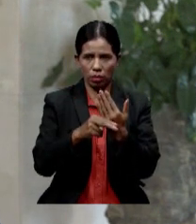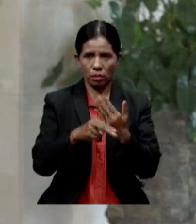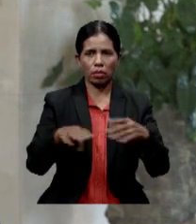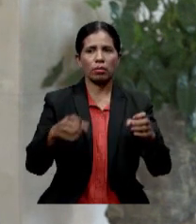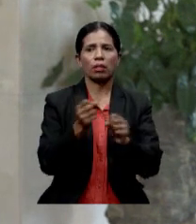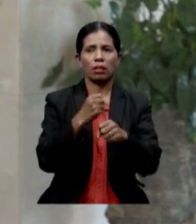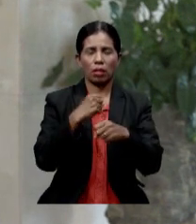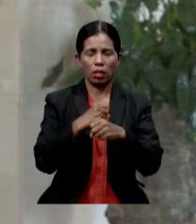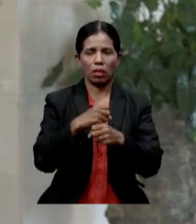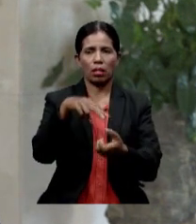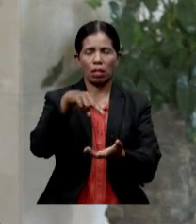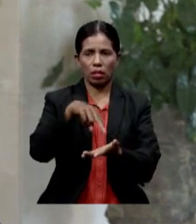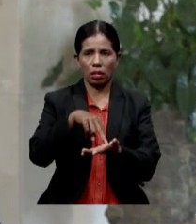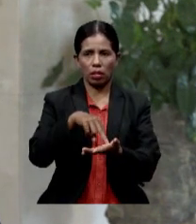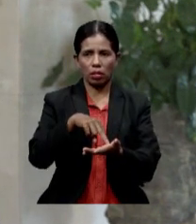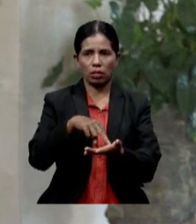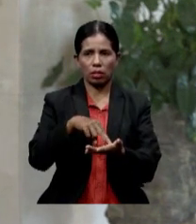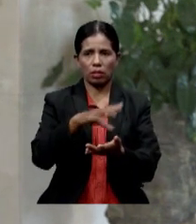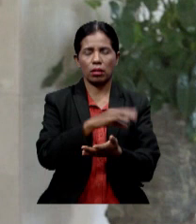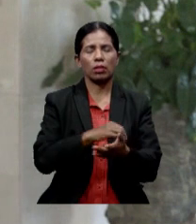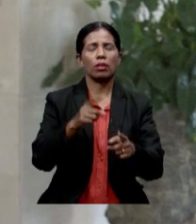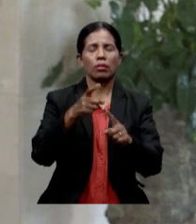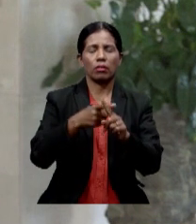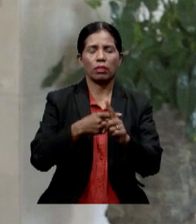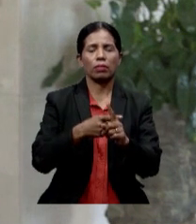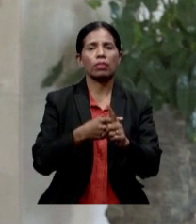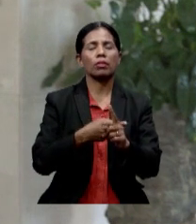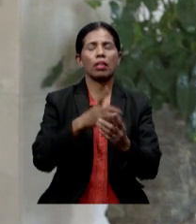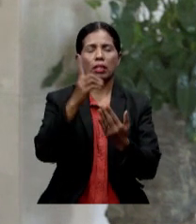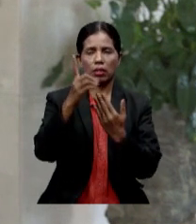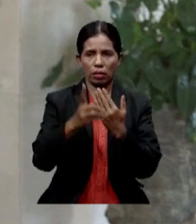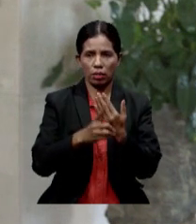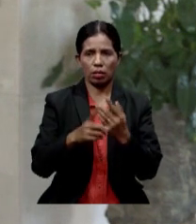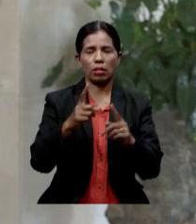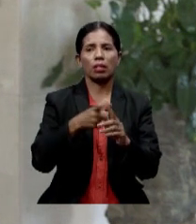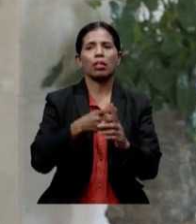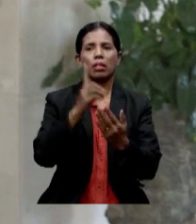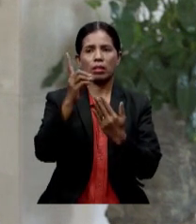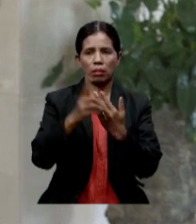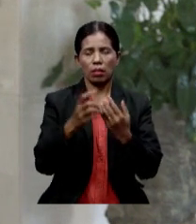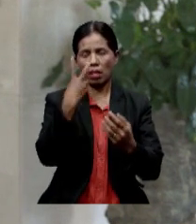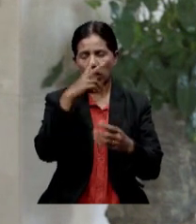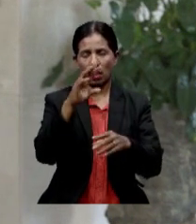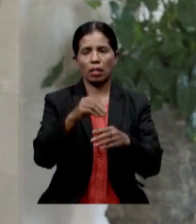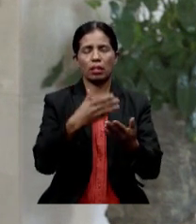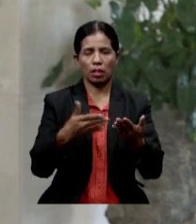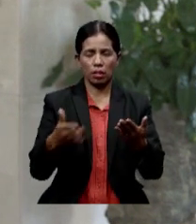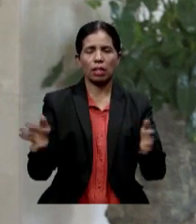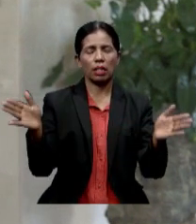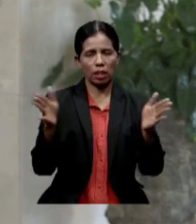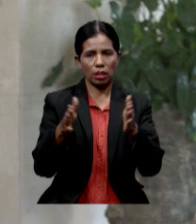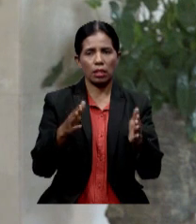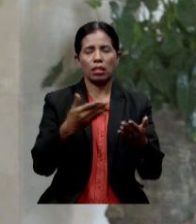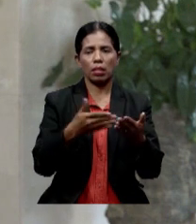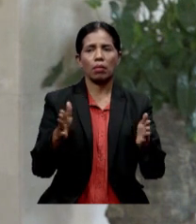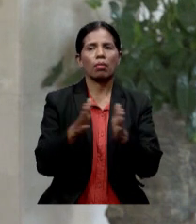estabelece to fim do ano, to dezembro. Mas, para dezembro, né, aparato haria bat kikwa kikwa sira deita. Mas, para buat bot,